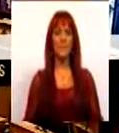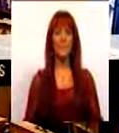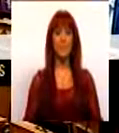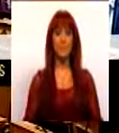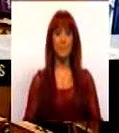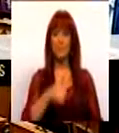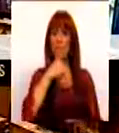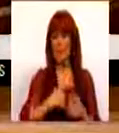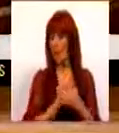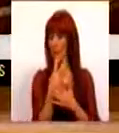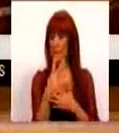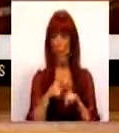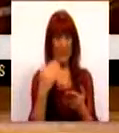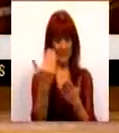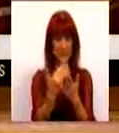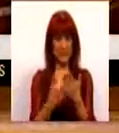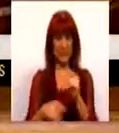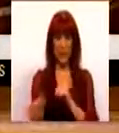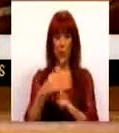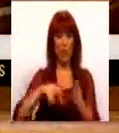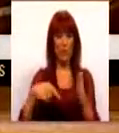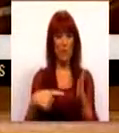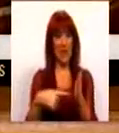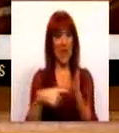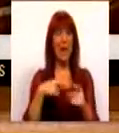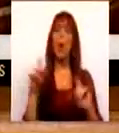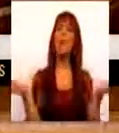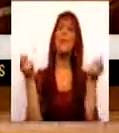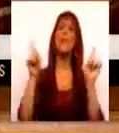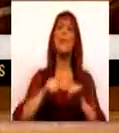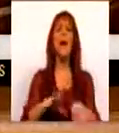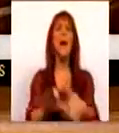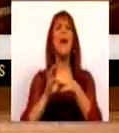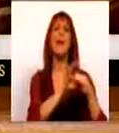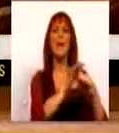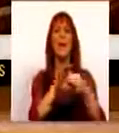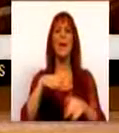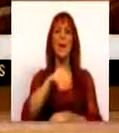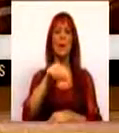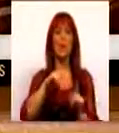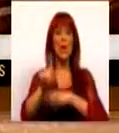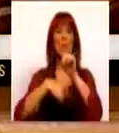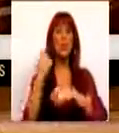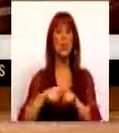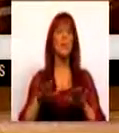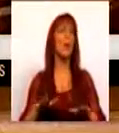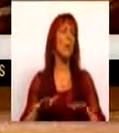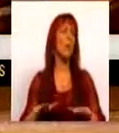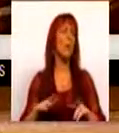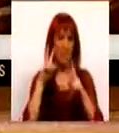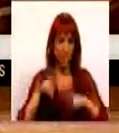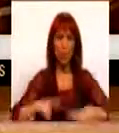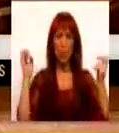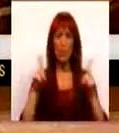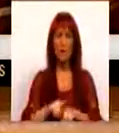Com as medidas constantes do Programa Nacional de Reformas, estamos a promover também a coesão territorial. Depois da paralisia que